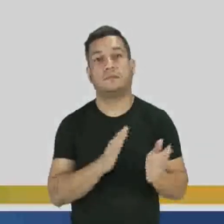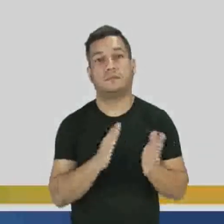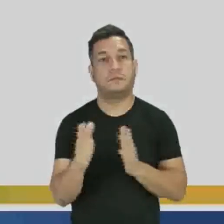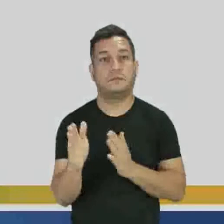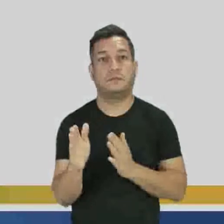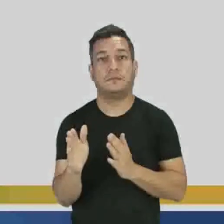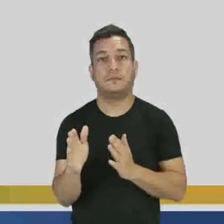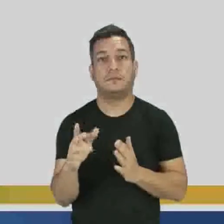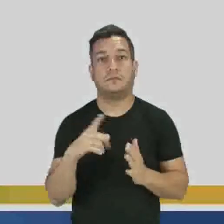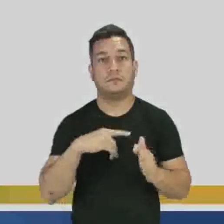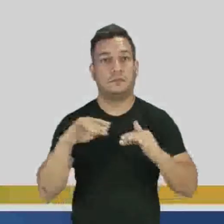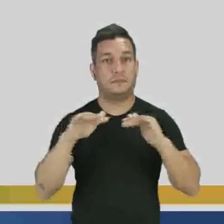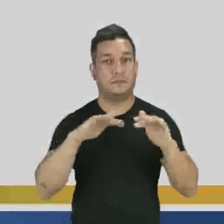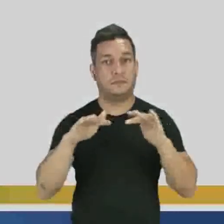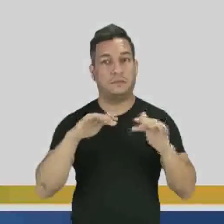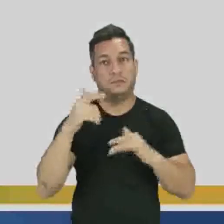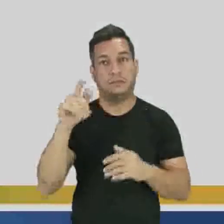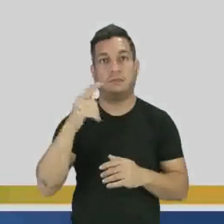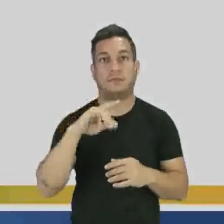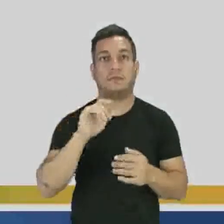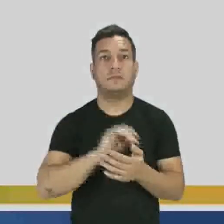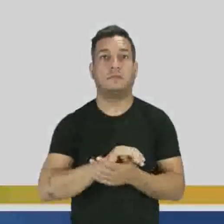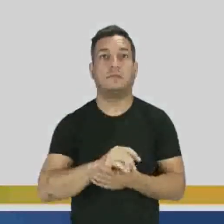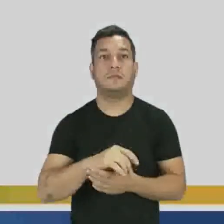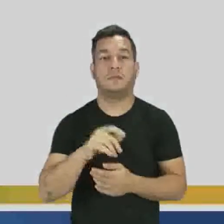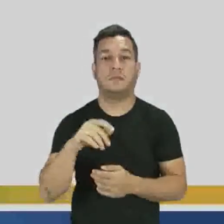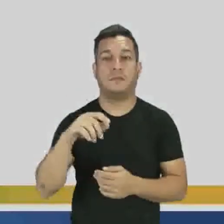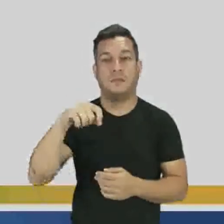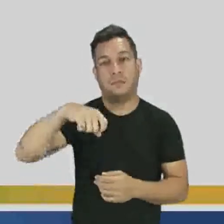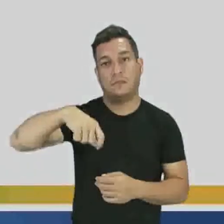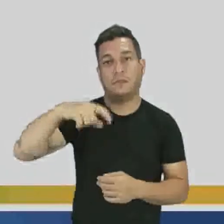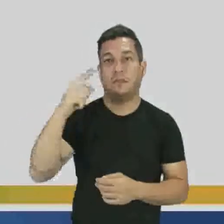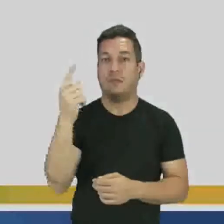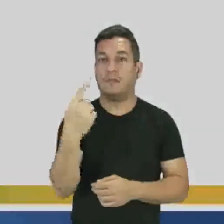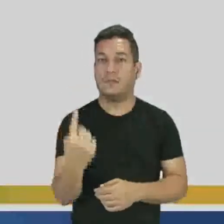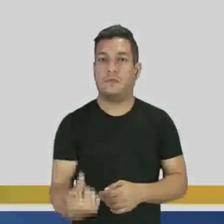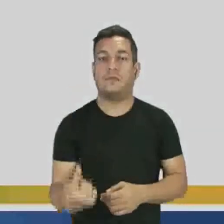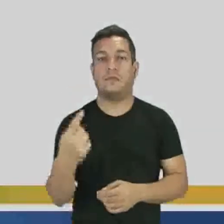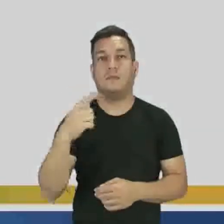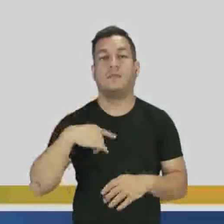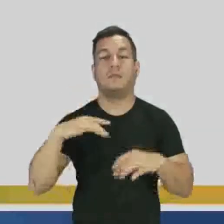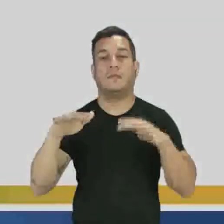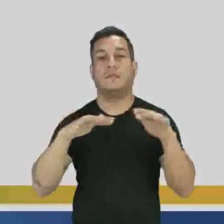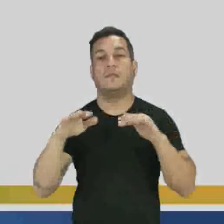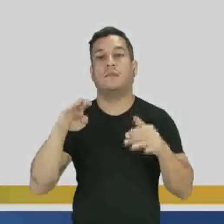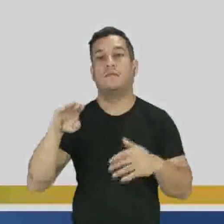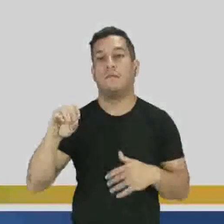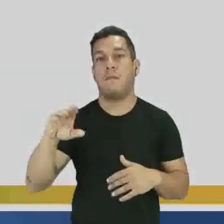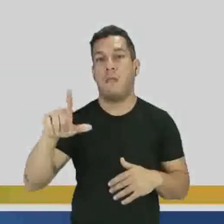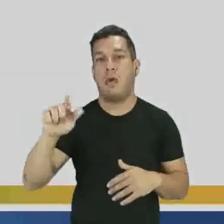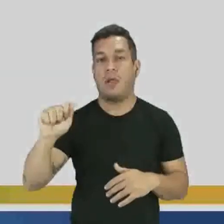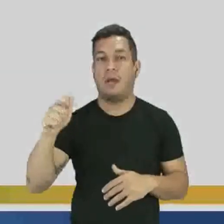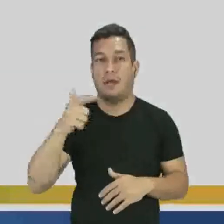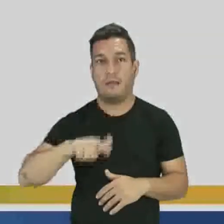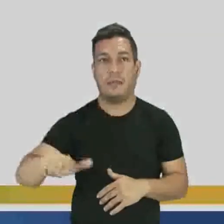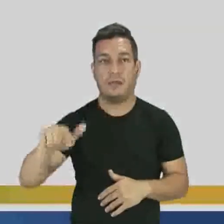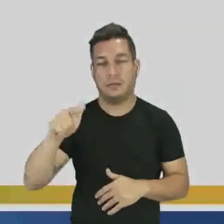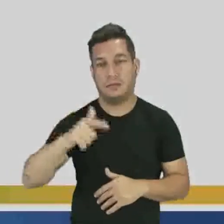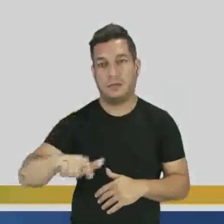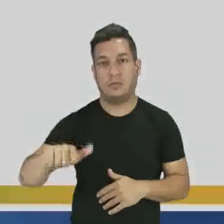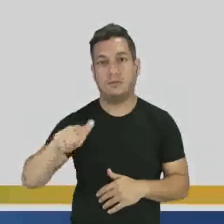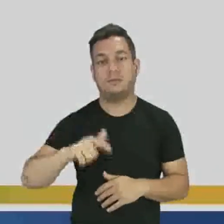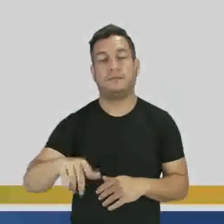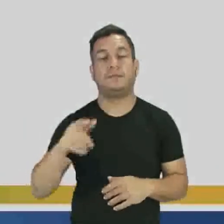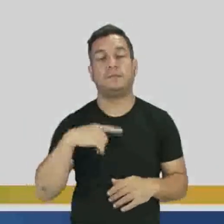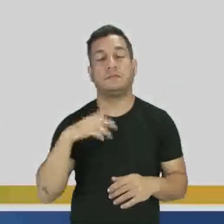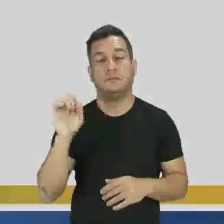então, nós temos aí a vibração de uma mola. Note que o movimento dessa mola, ele é um movimento repetitivo. E à